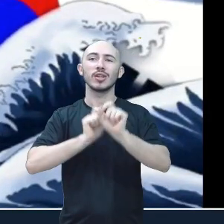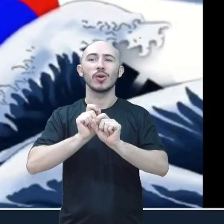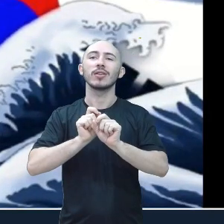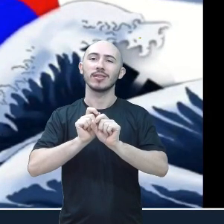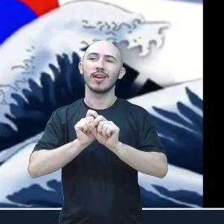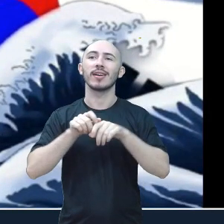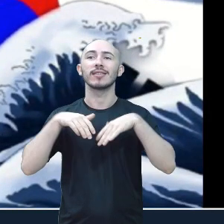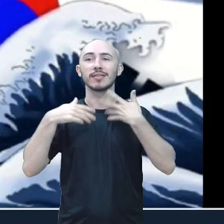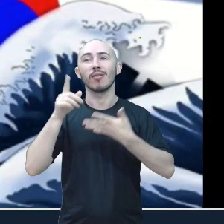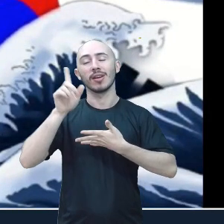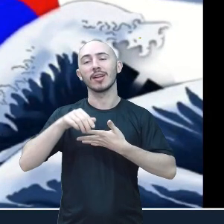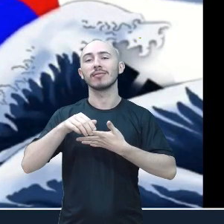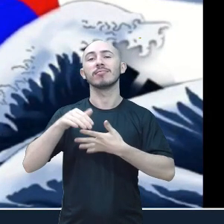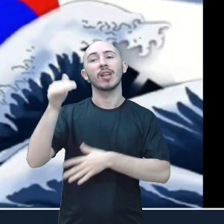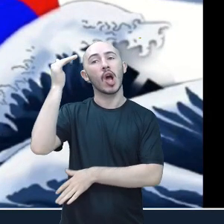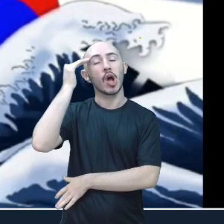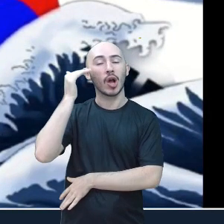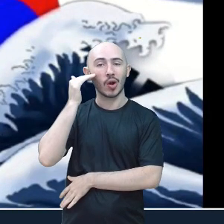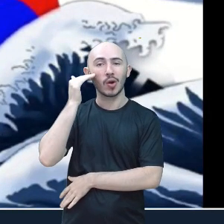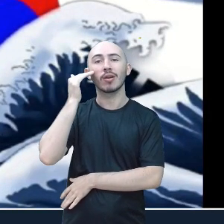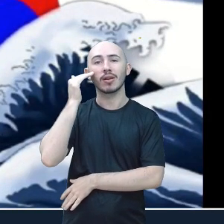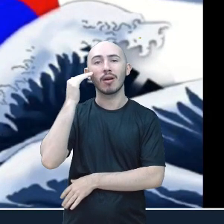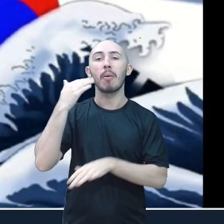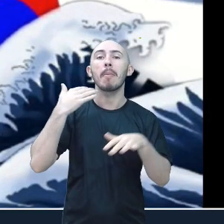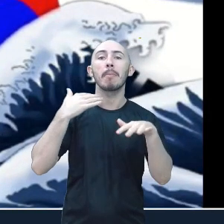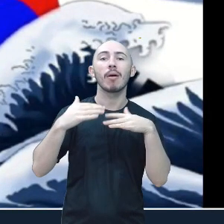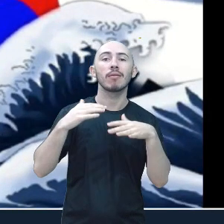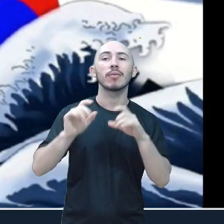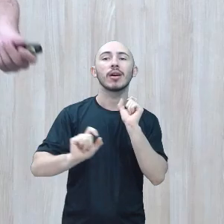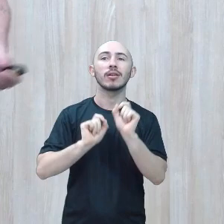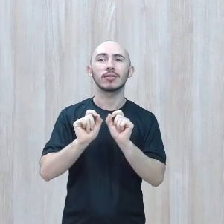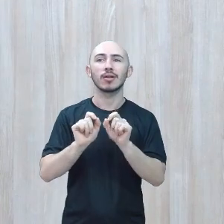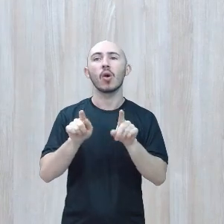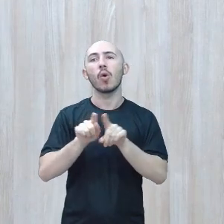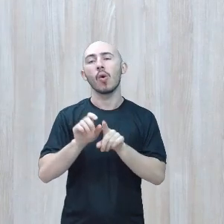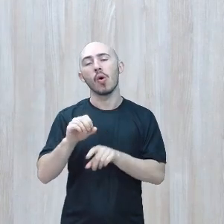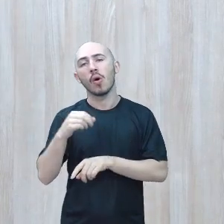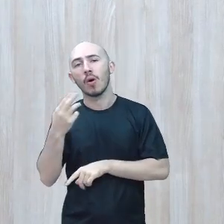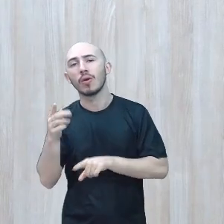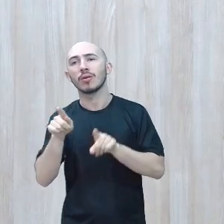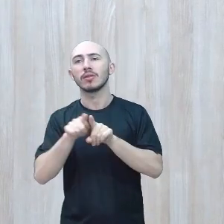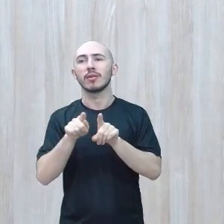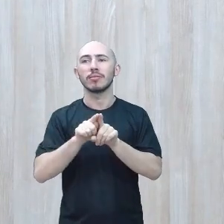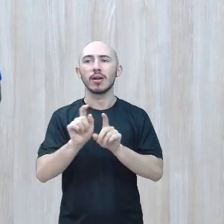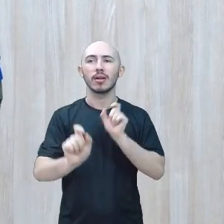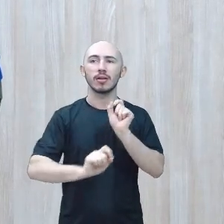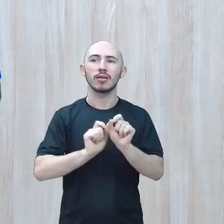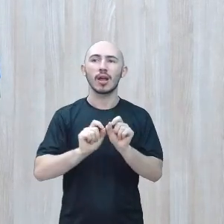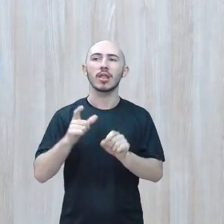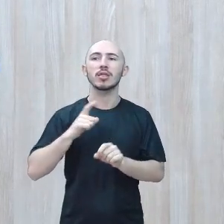coreana. E o que é a onda coreana? Ou a onda Hallyu, né?